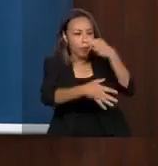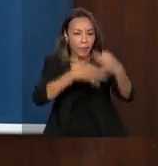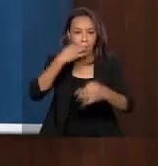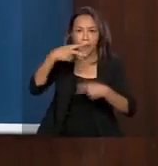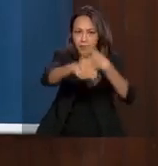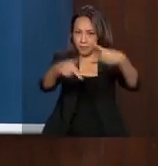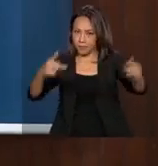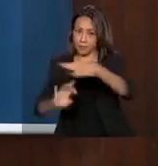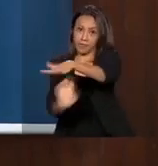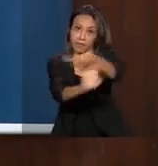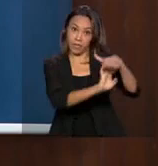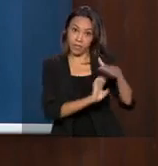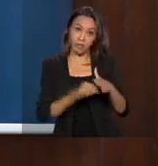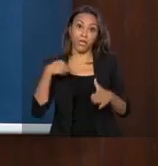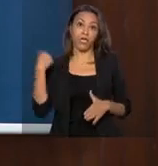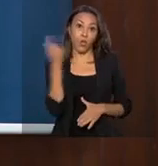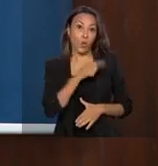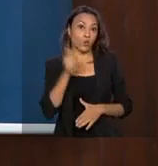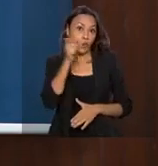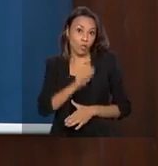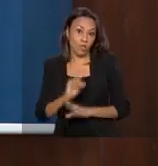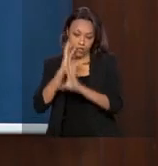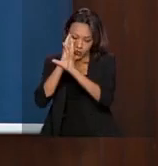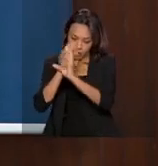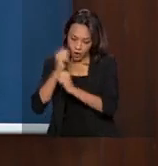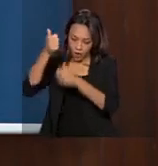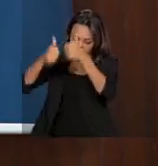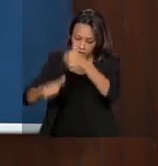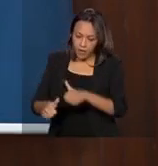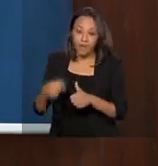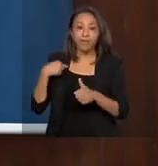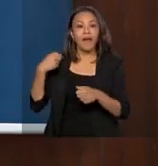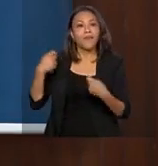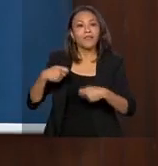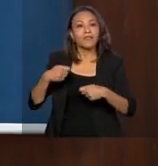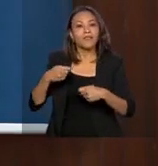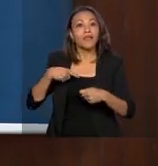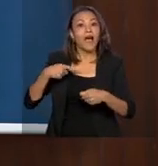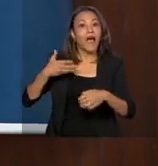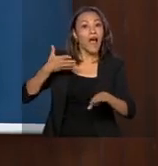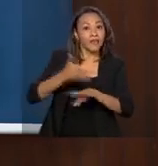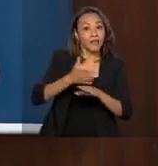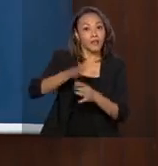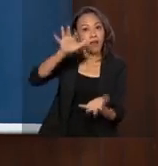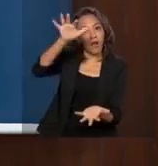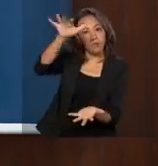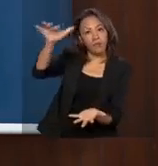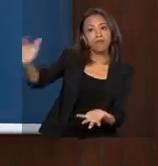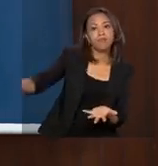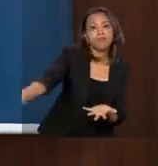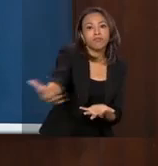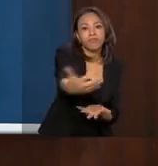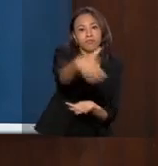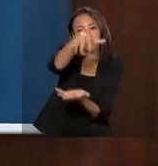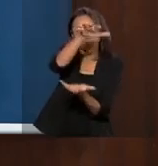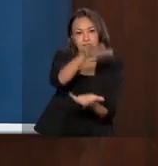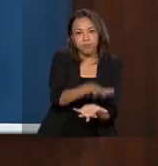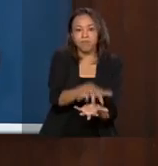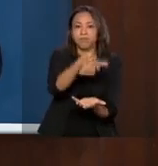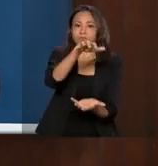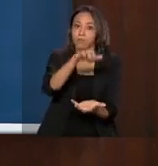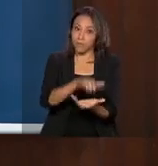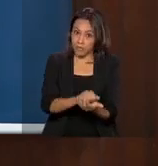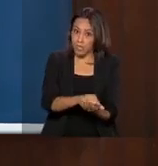E para que a gente pudesse fazer esse recálculo, a gente teve que ter acesso ao banco de dados. Esse banco de dados também chegou só